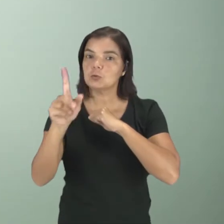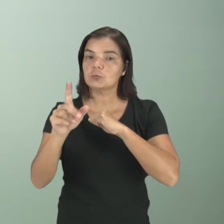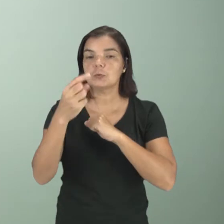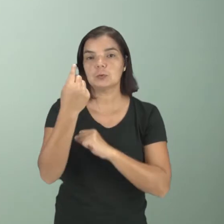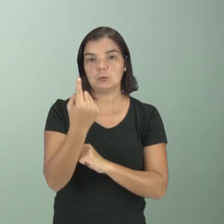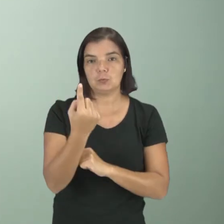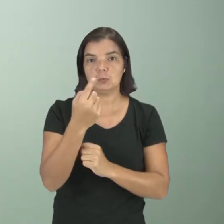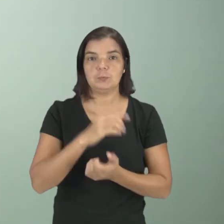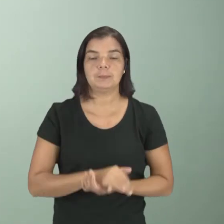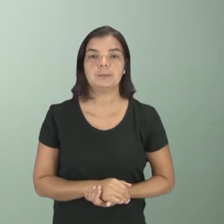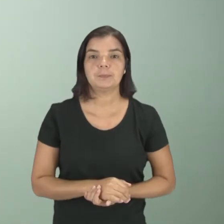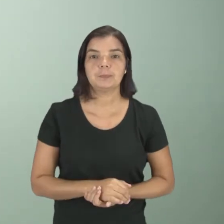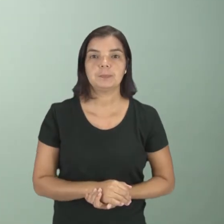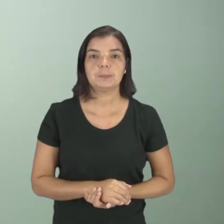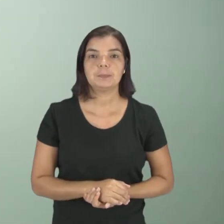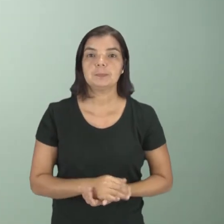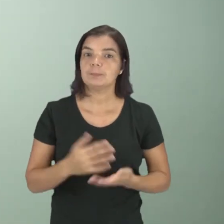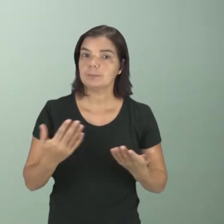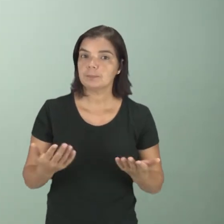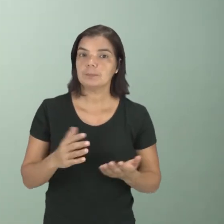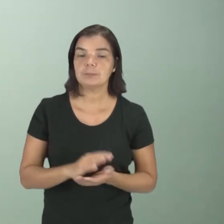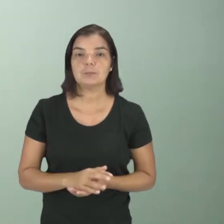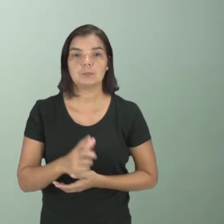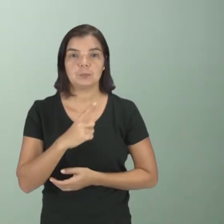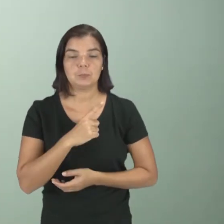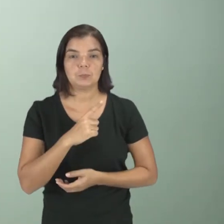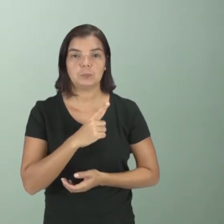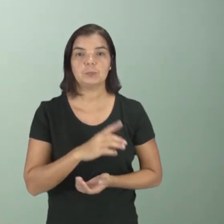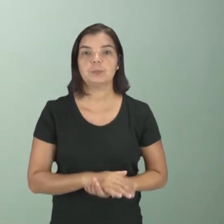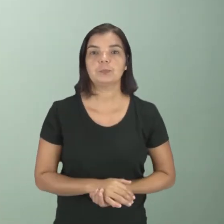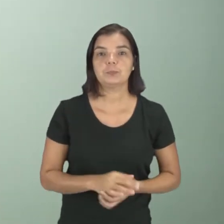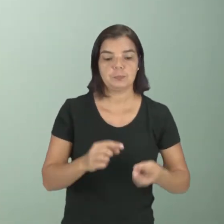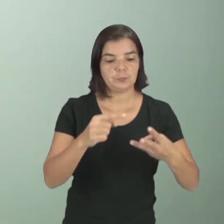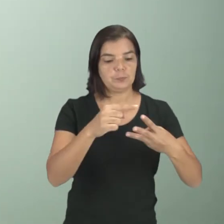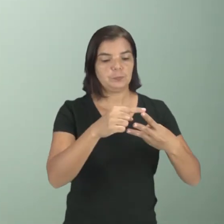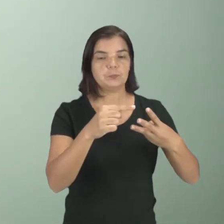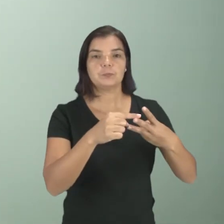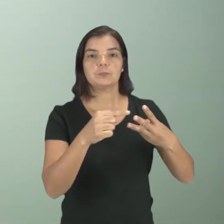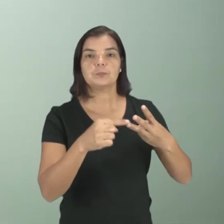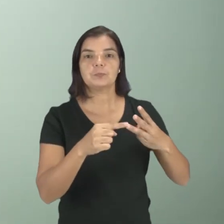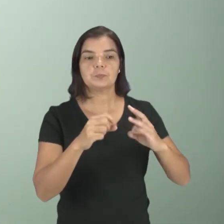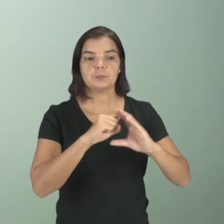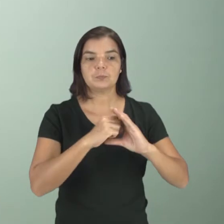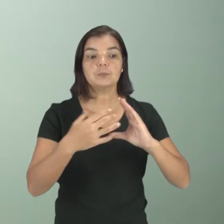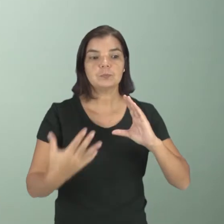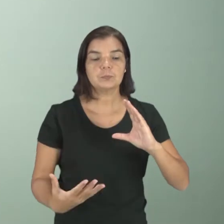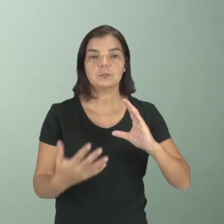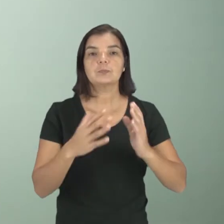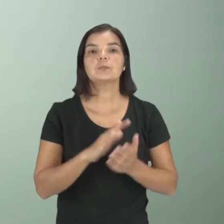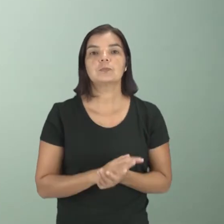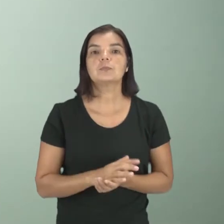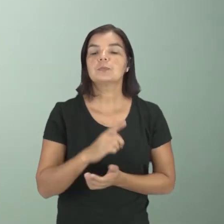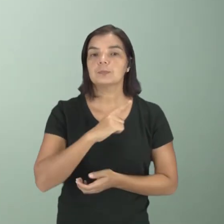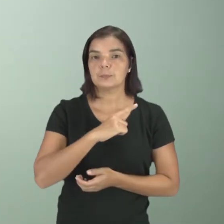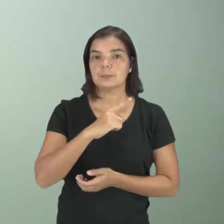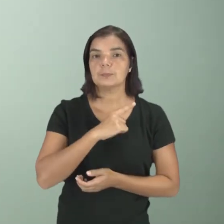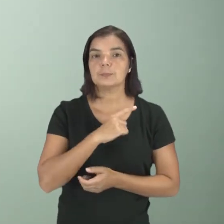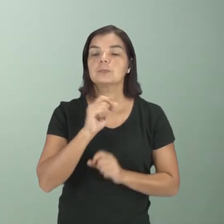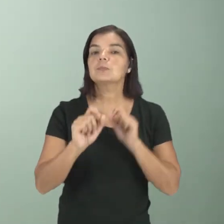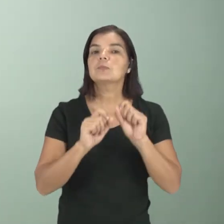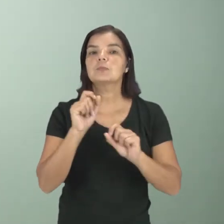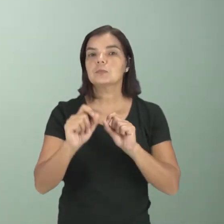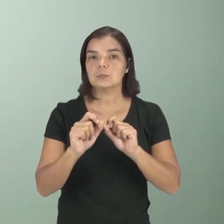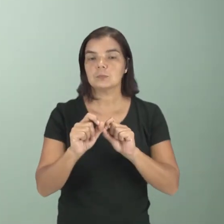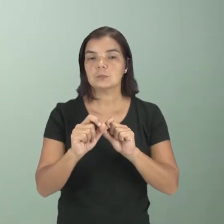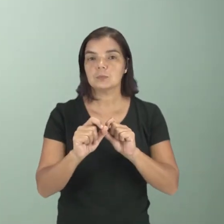1. Então, quando eu tenho aí essas três características, eu vou estar trabalhando com